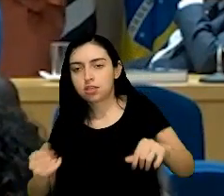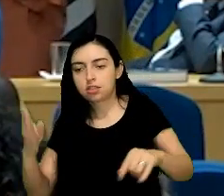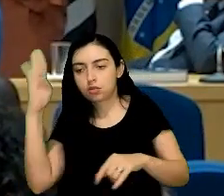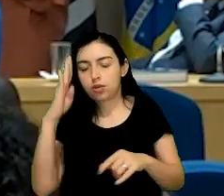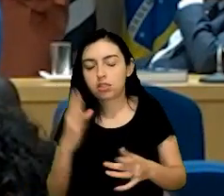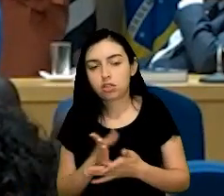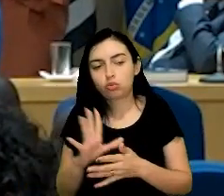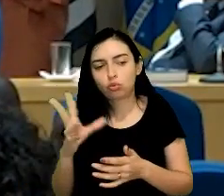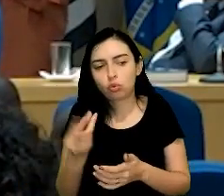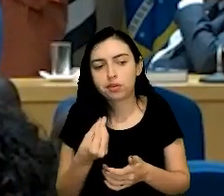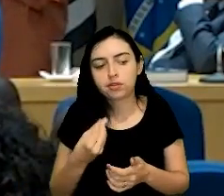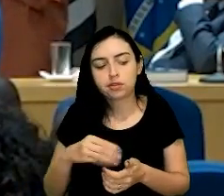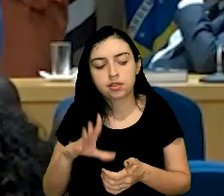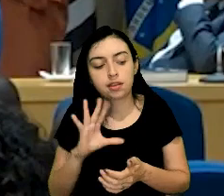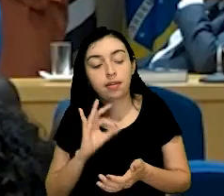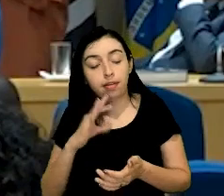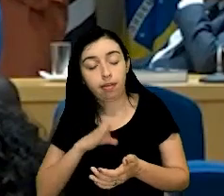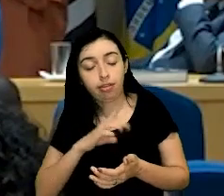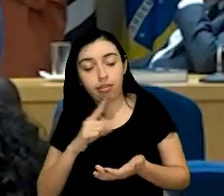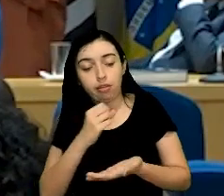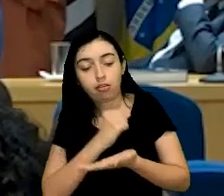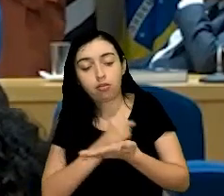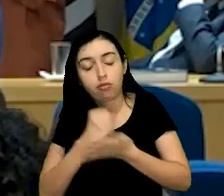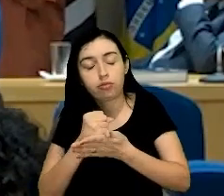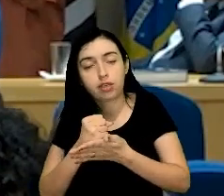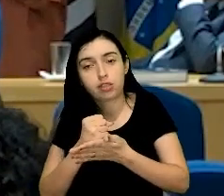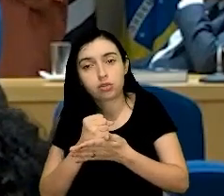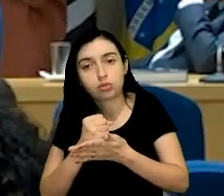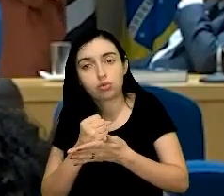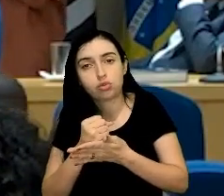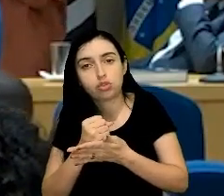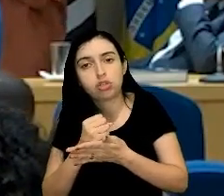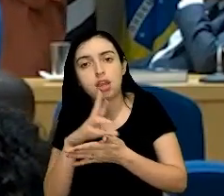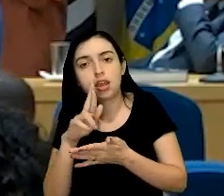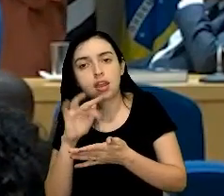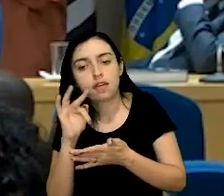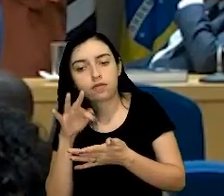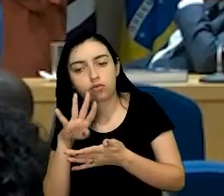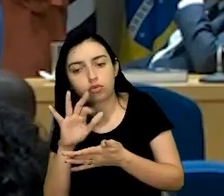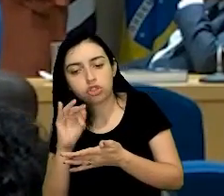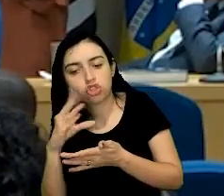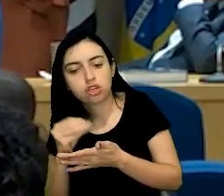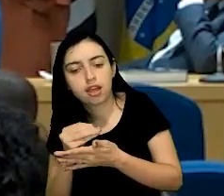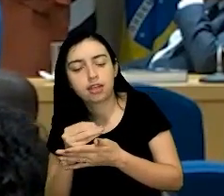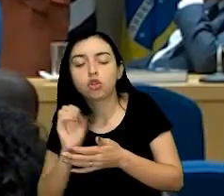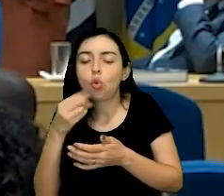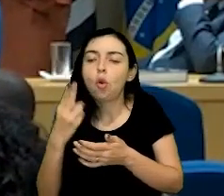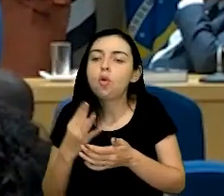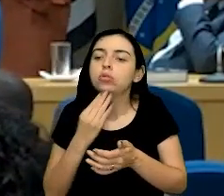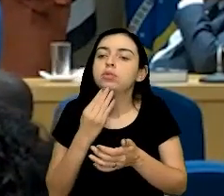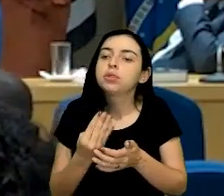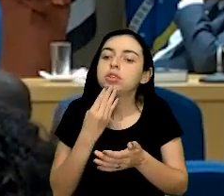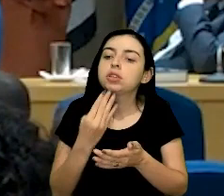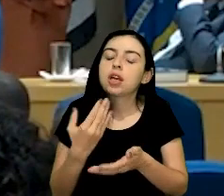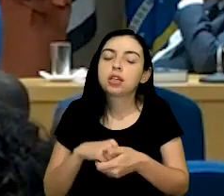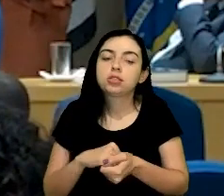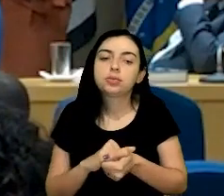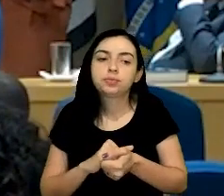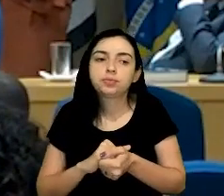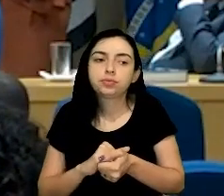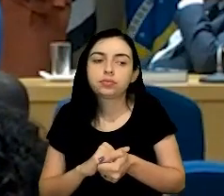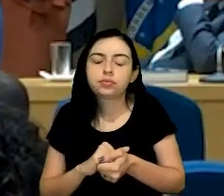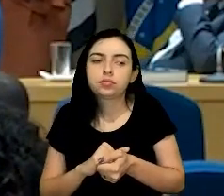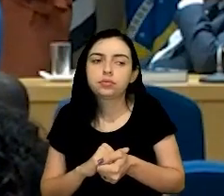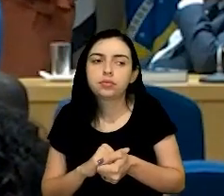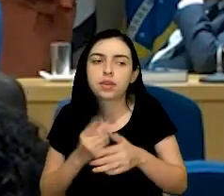têm os vistos de refugiado reconhecido ou solicitantes de refúgio. E o que nós vamos ver entre as entradas e